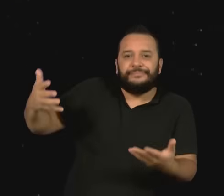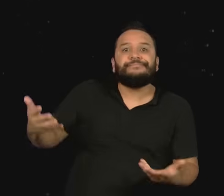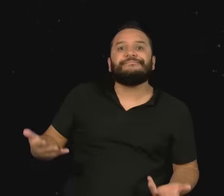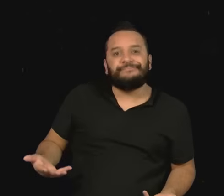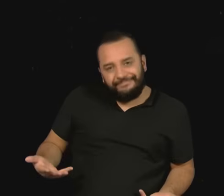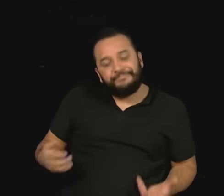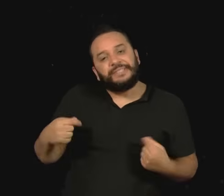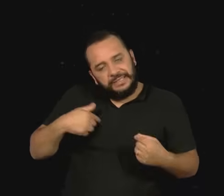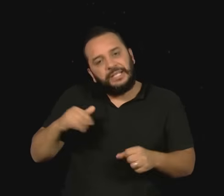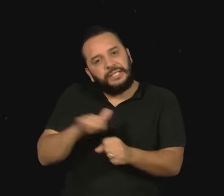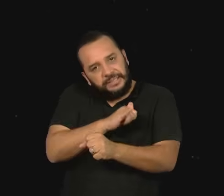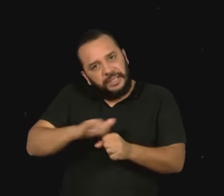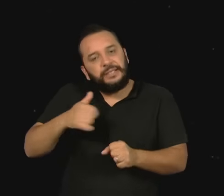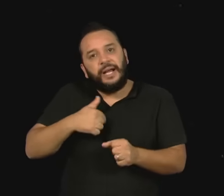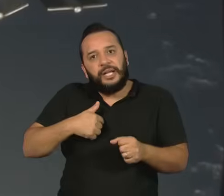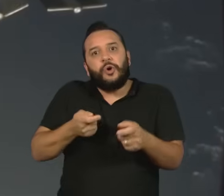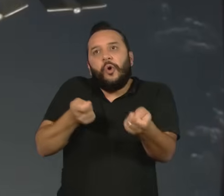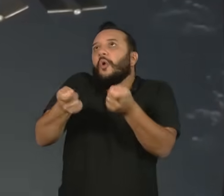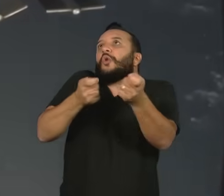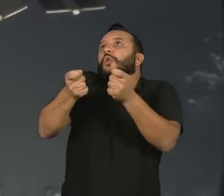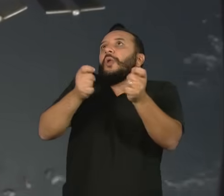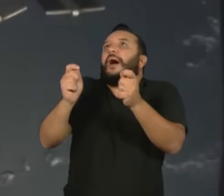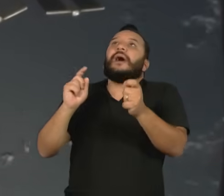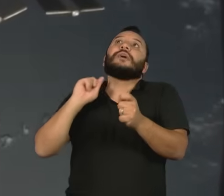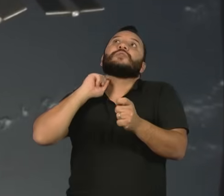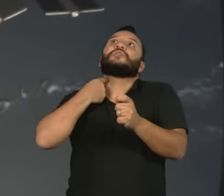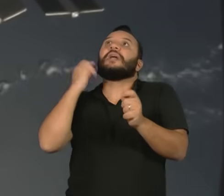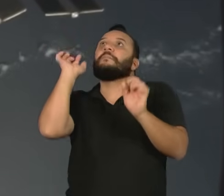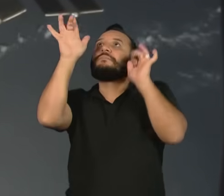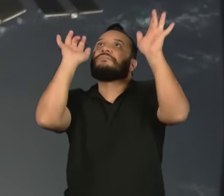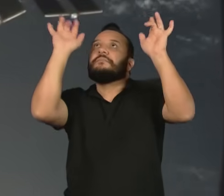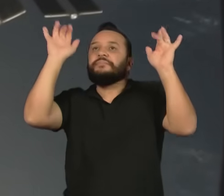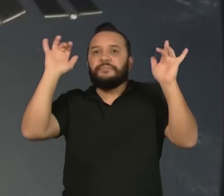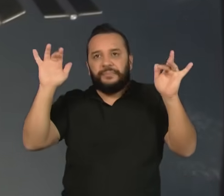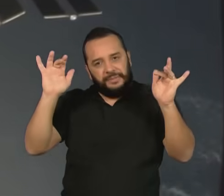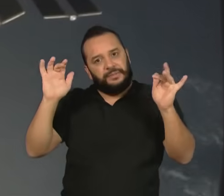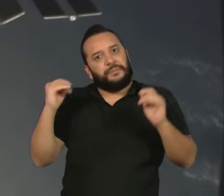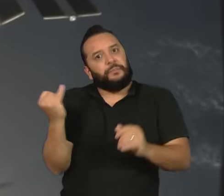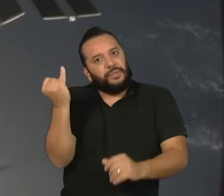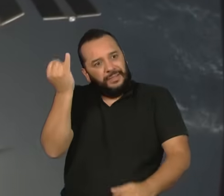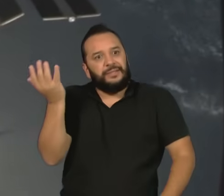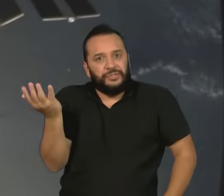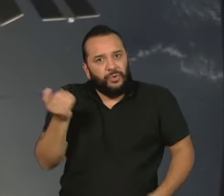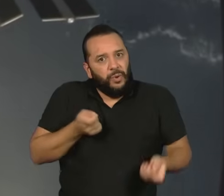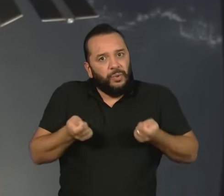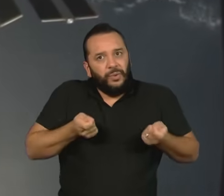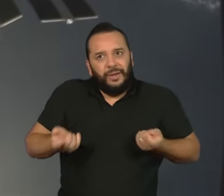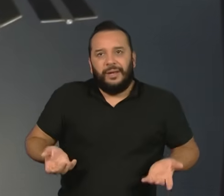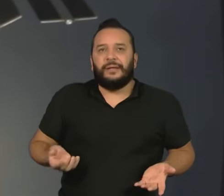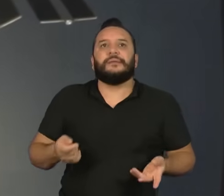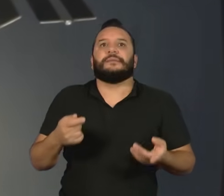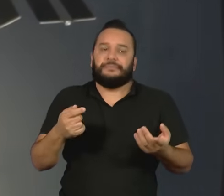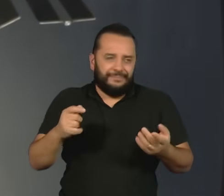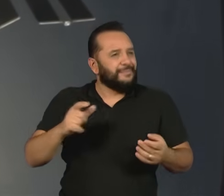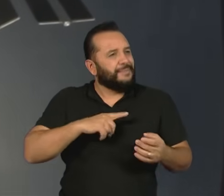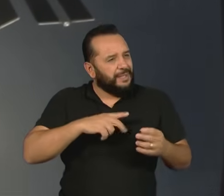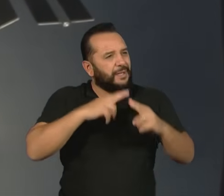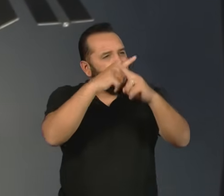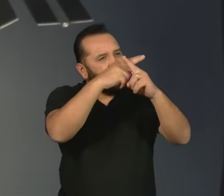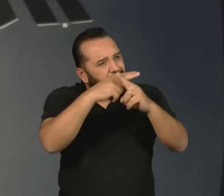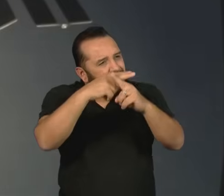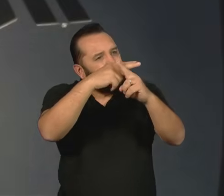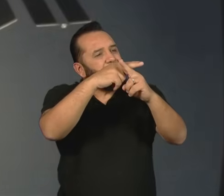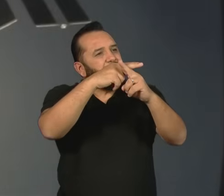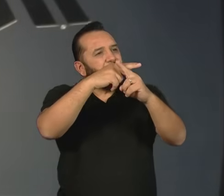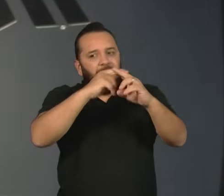lixo no espaço não siga aumentando é fundamental. Satélites de pesquisa, satélites de comunicação, de